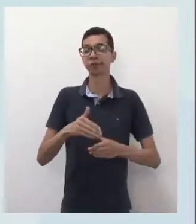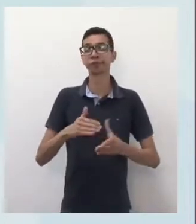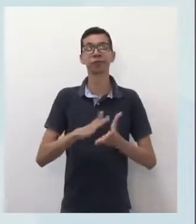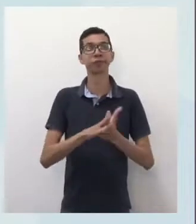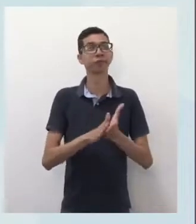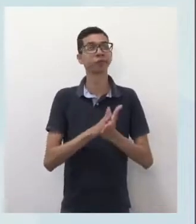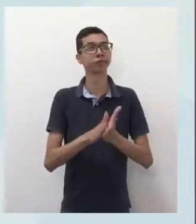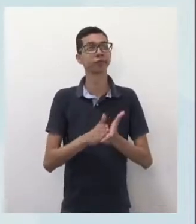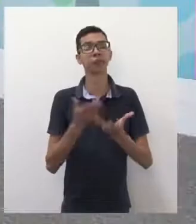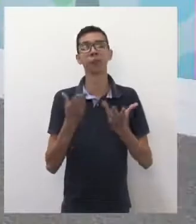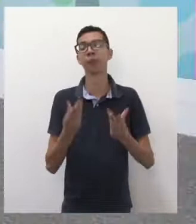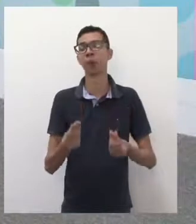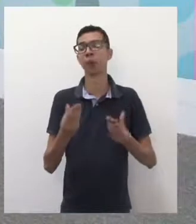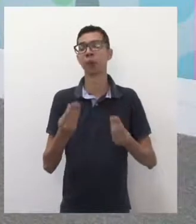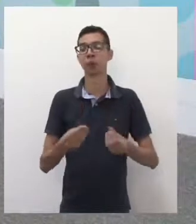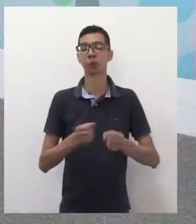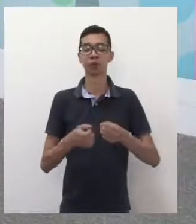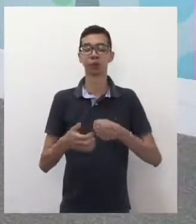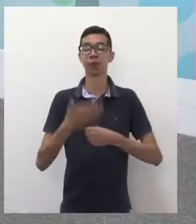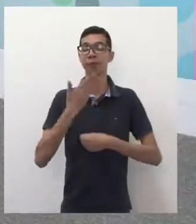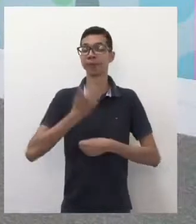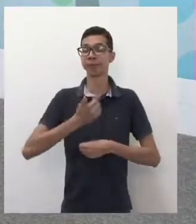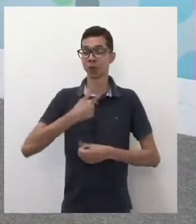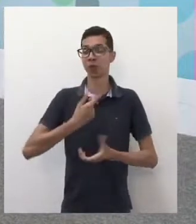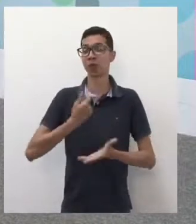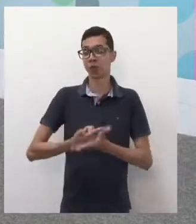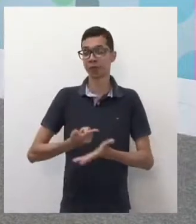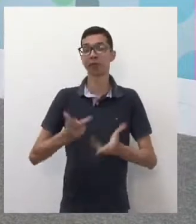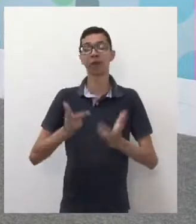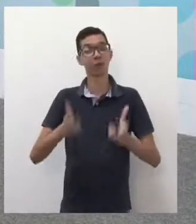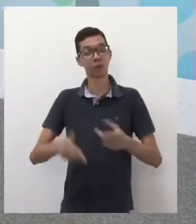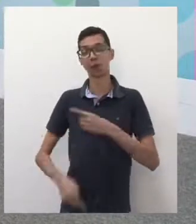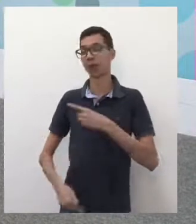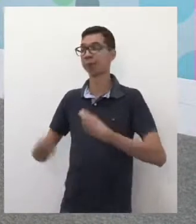Então. Eu acho que tinha que lavar, secar e guardar. É, também.